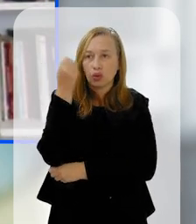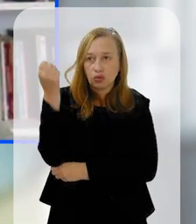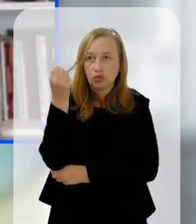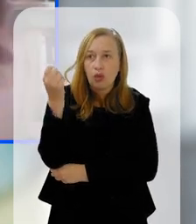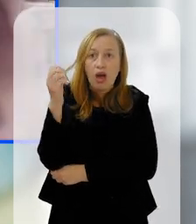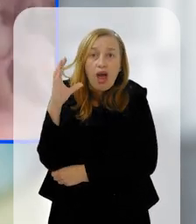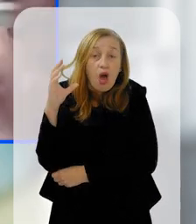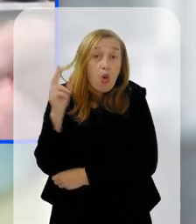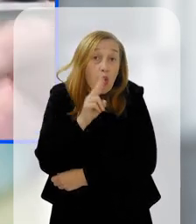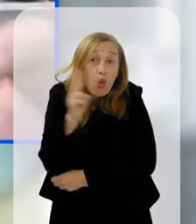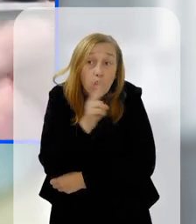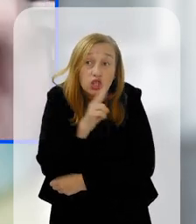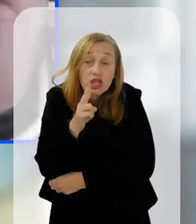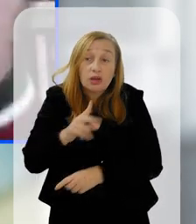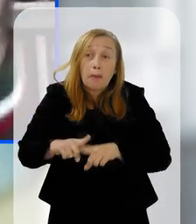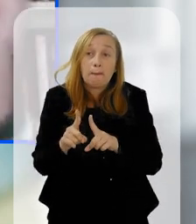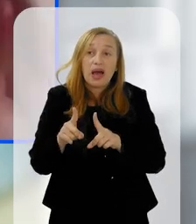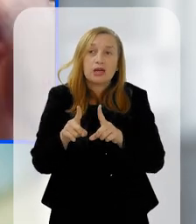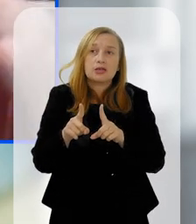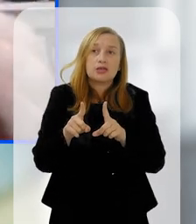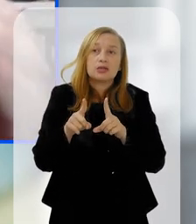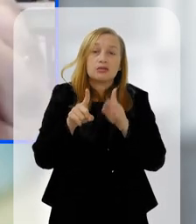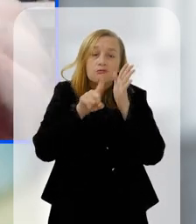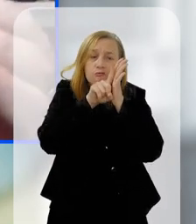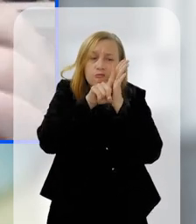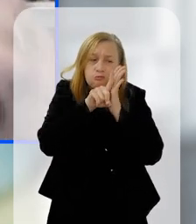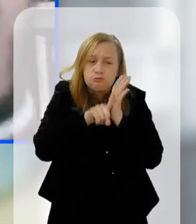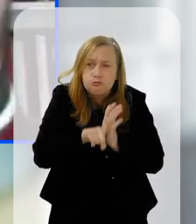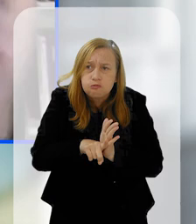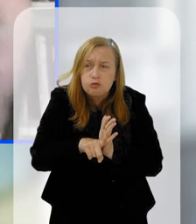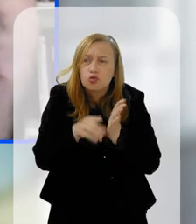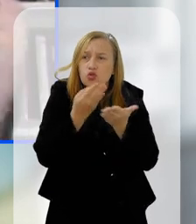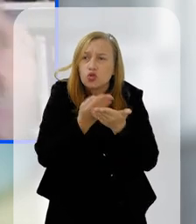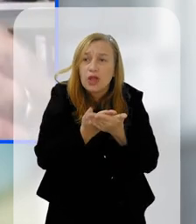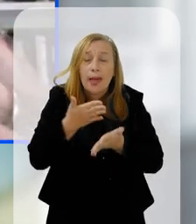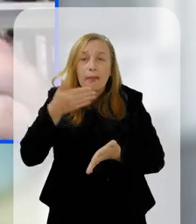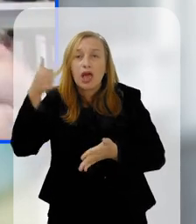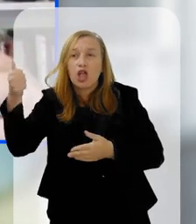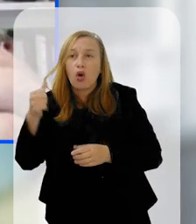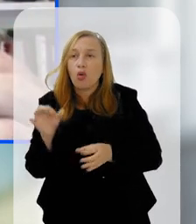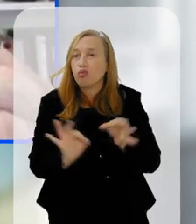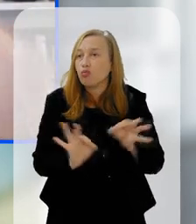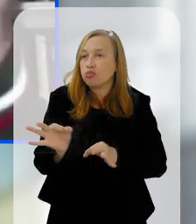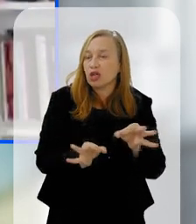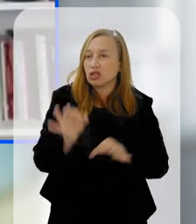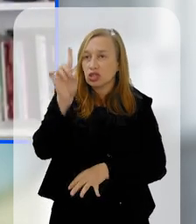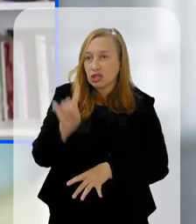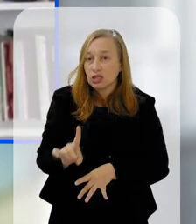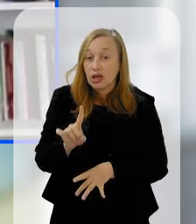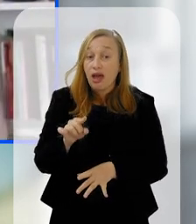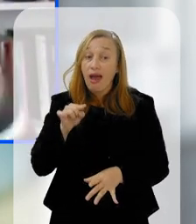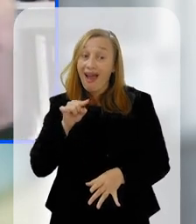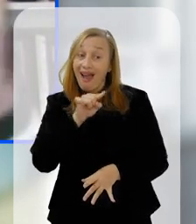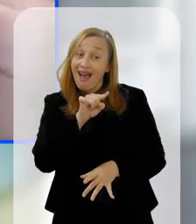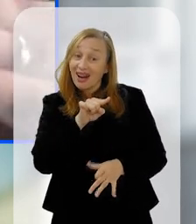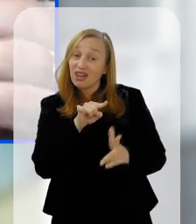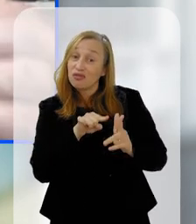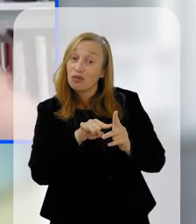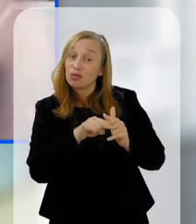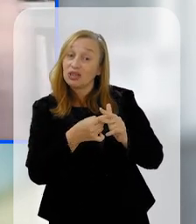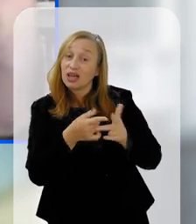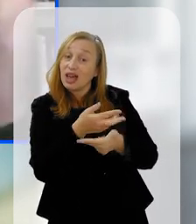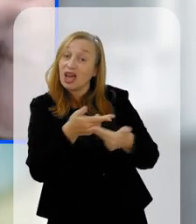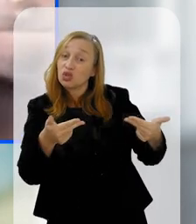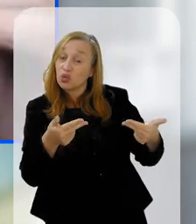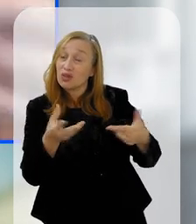Sul, imediatamente, mas revisar o plano diretor, Comunicação. é lá que está o projeto de cidade. É ali que as coisas foram